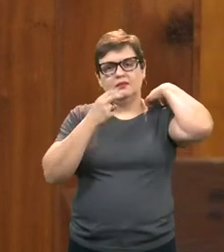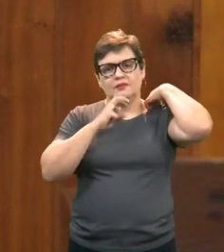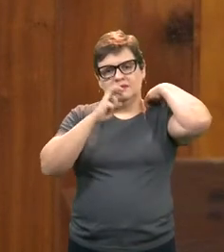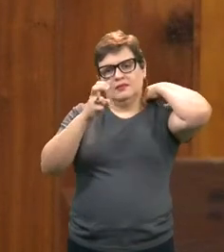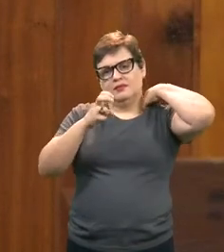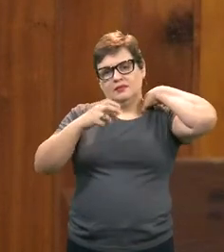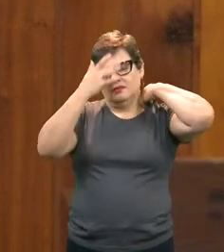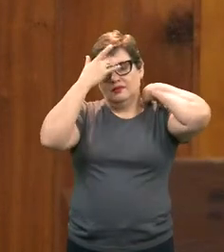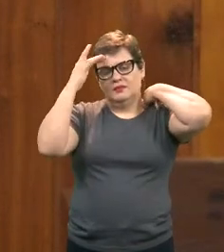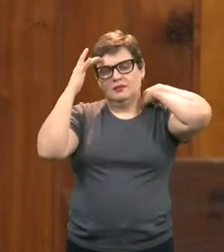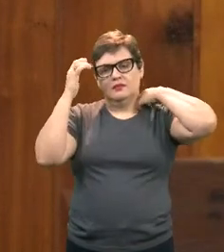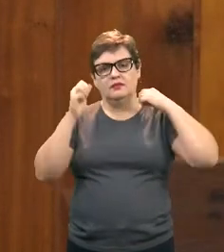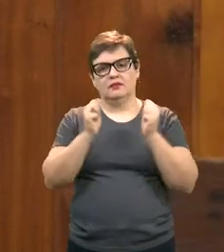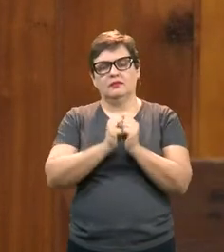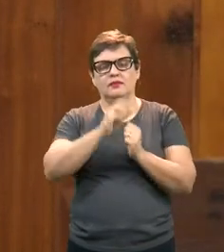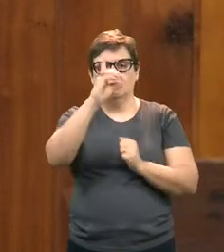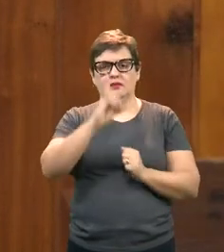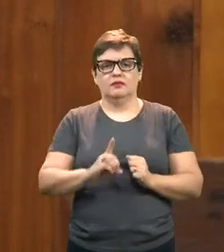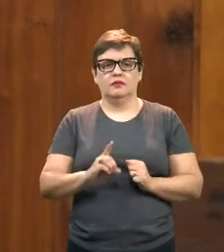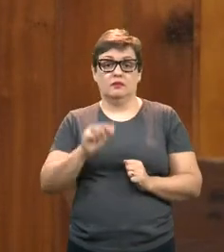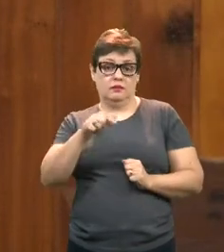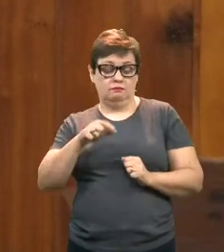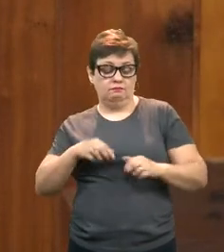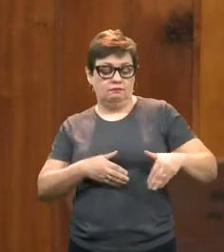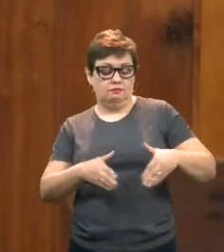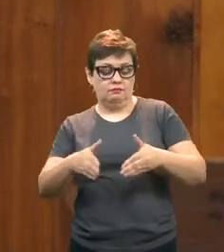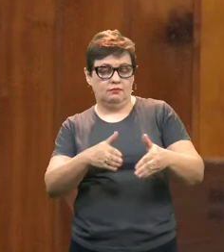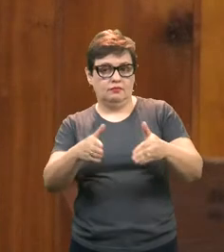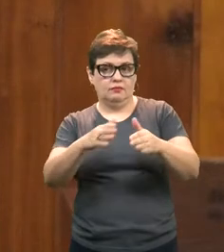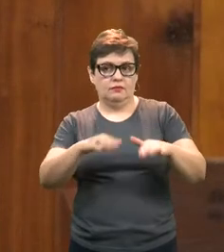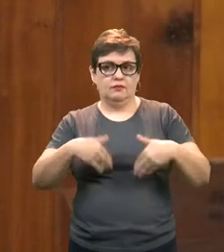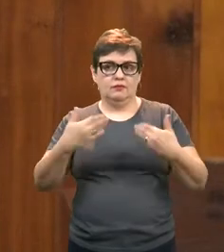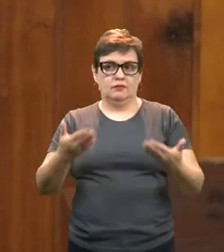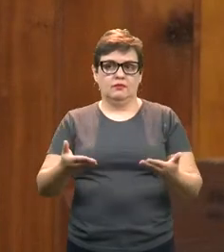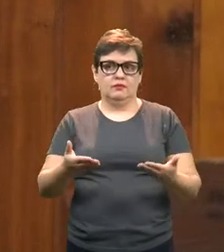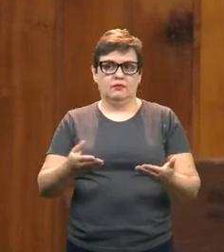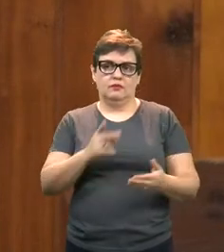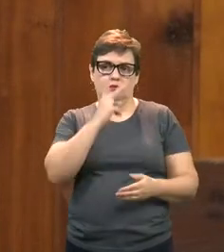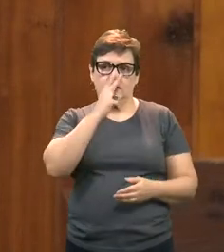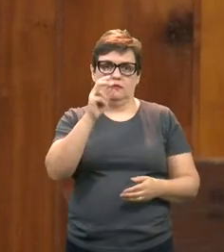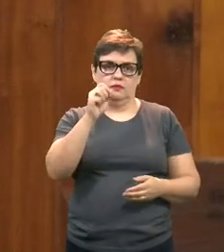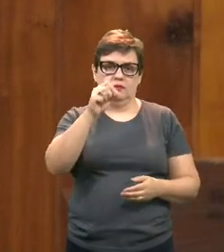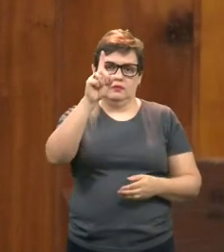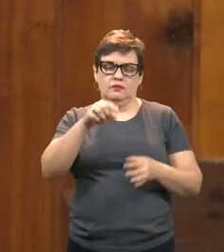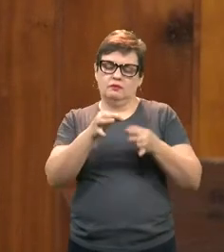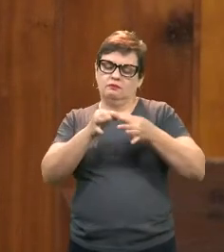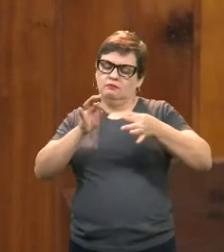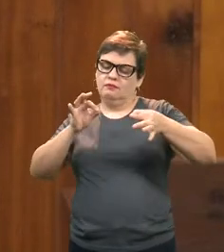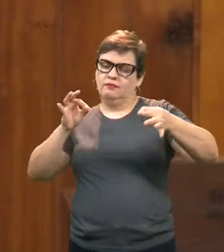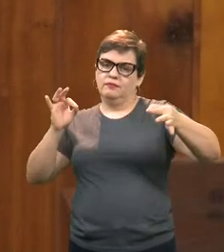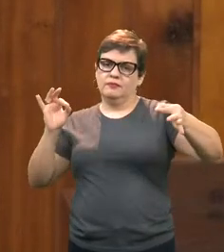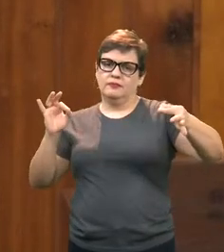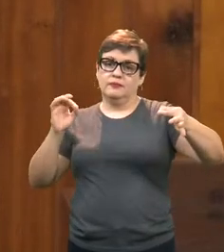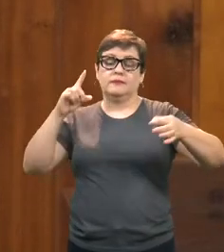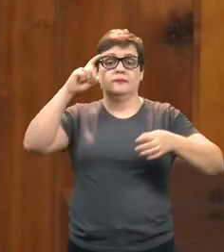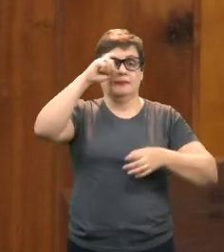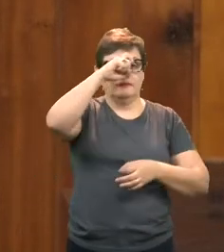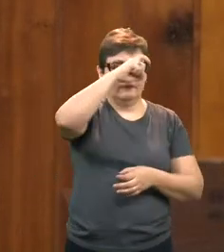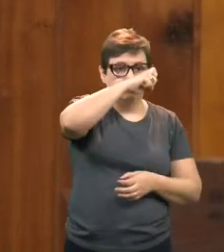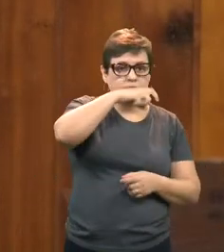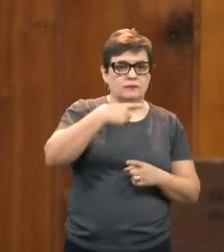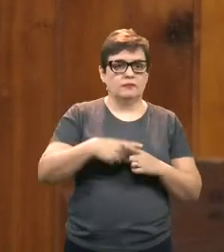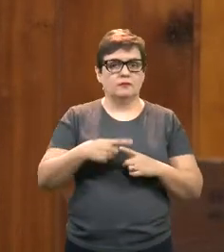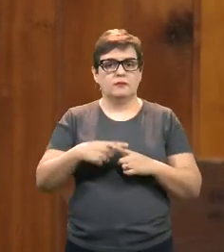nessa caminhada, quando a gente acha que já é uma longa caminhada e difícil, por